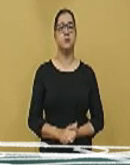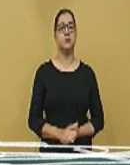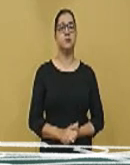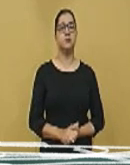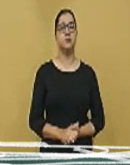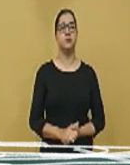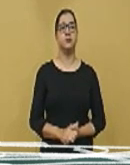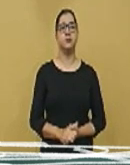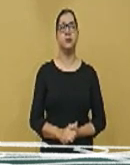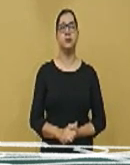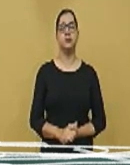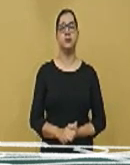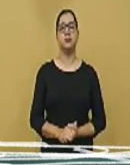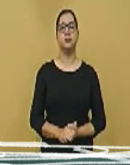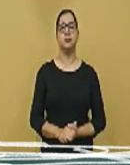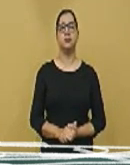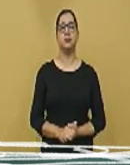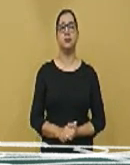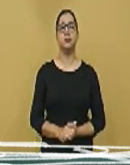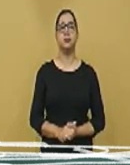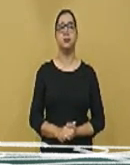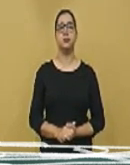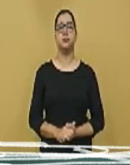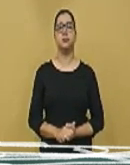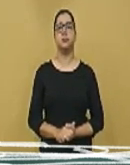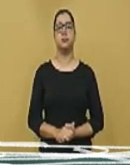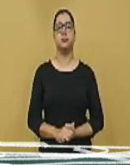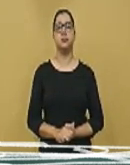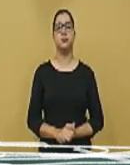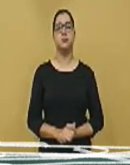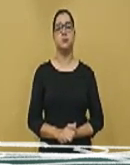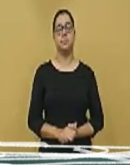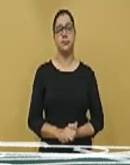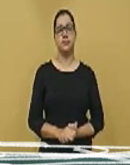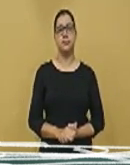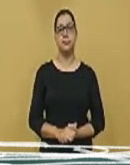Zero, por favor. Isso. Pode falar, professora.